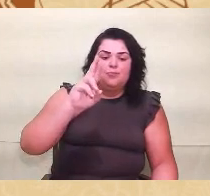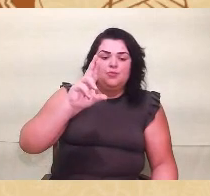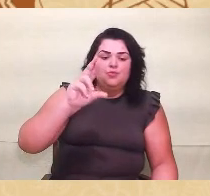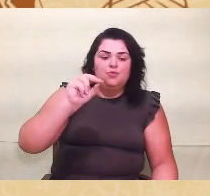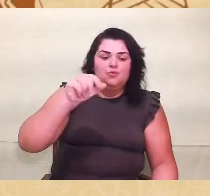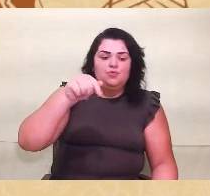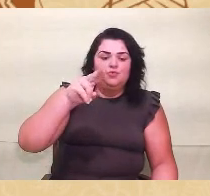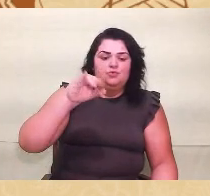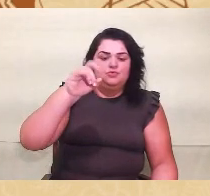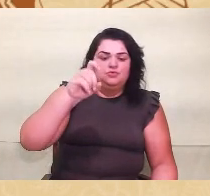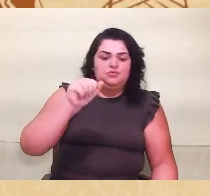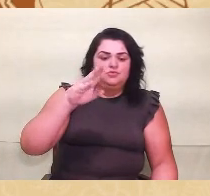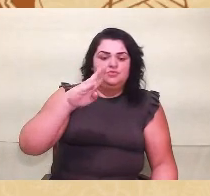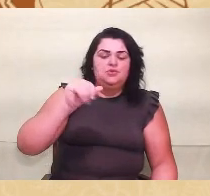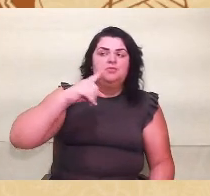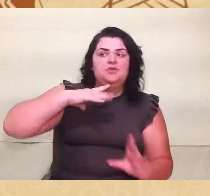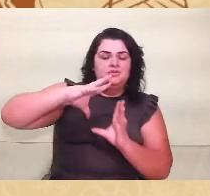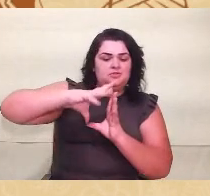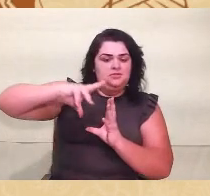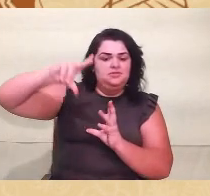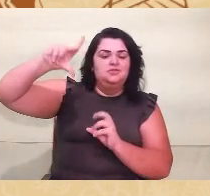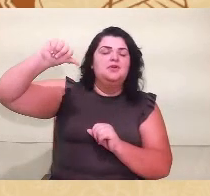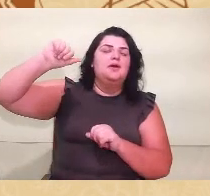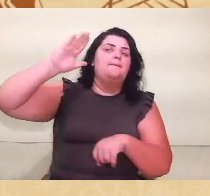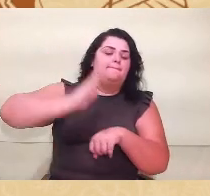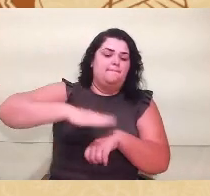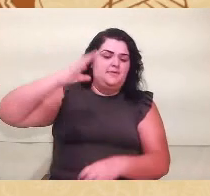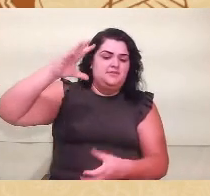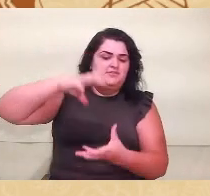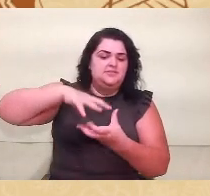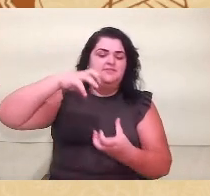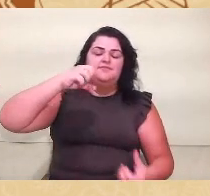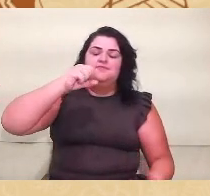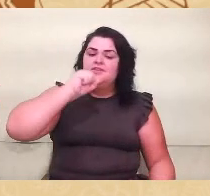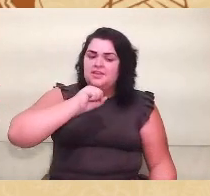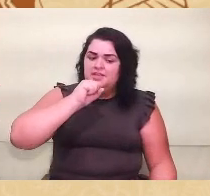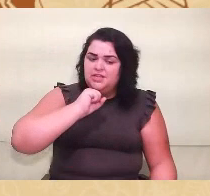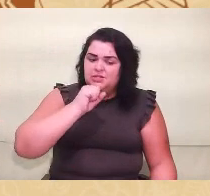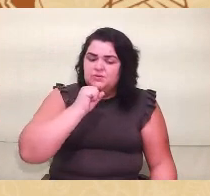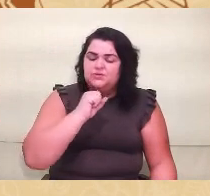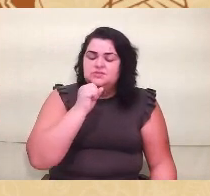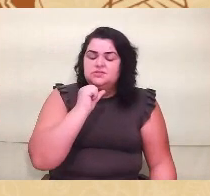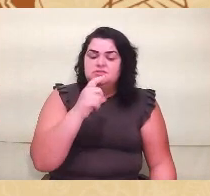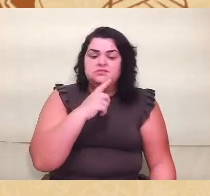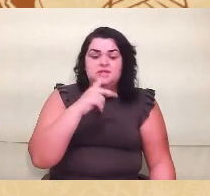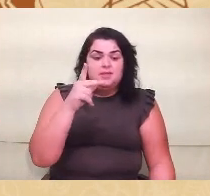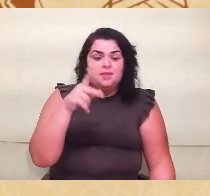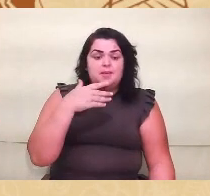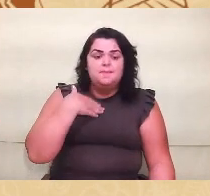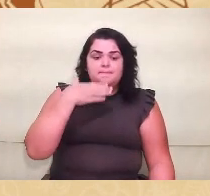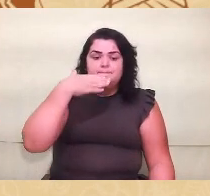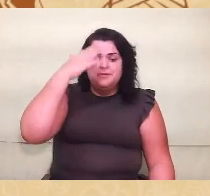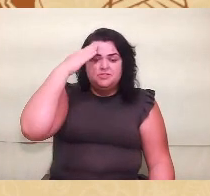espiritual. Então, os mais velhos, os Morobixaba, os pajé, os